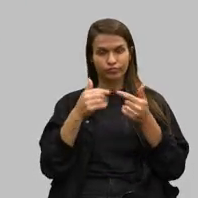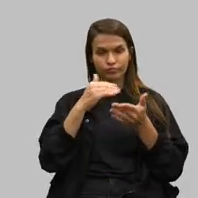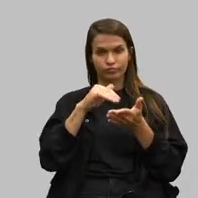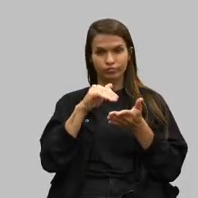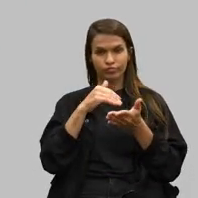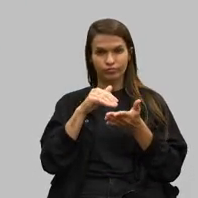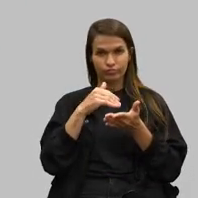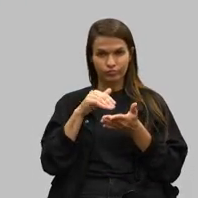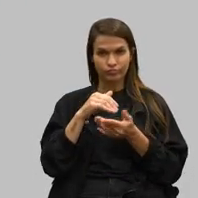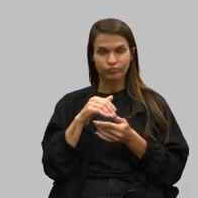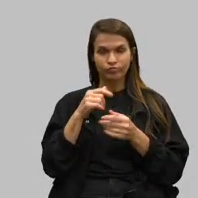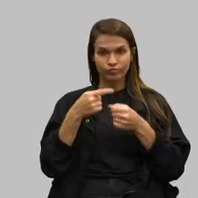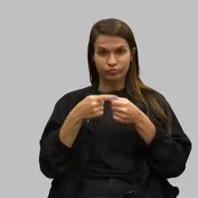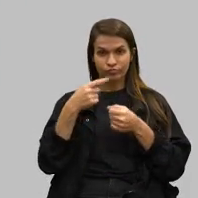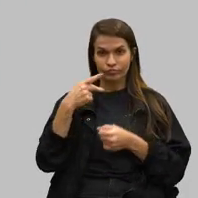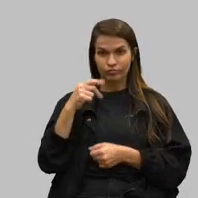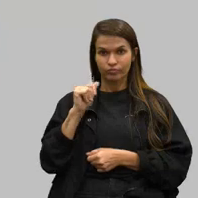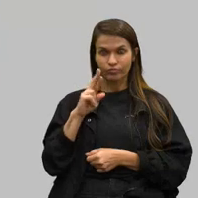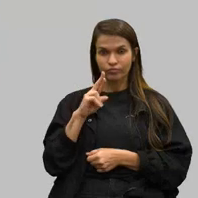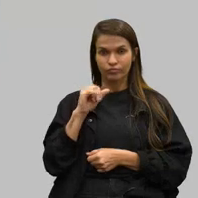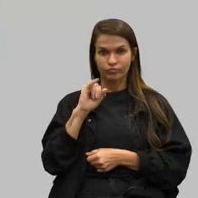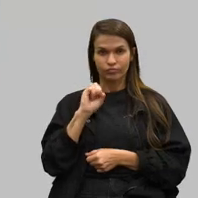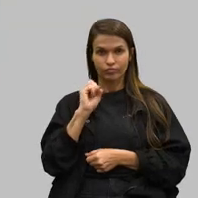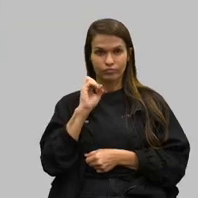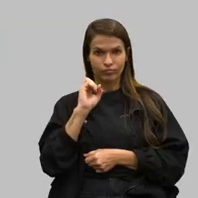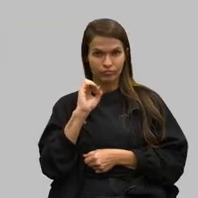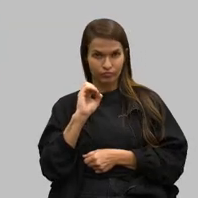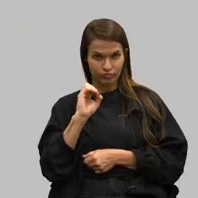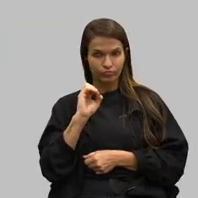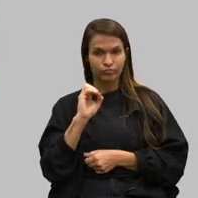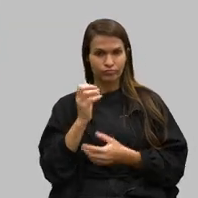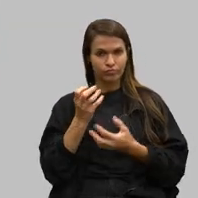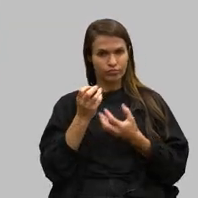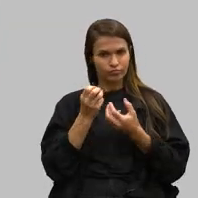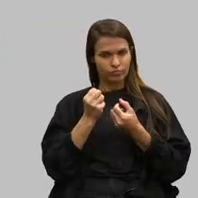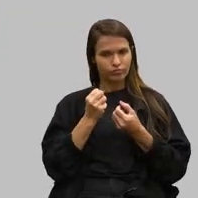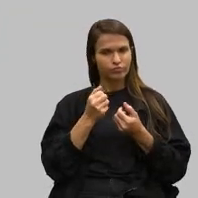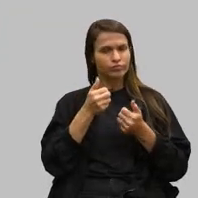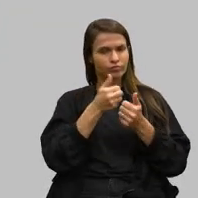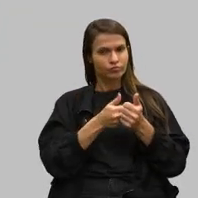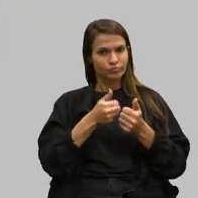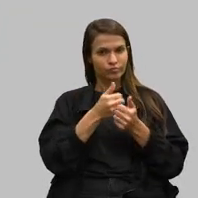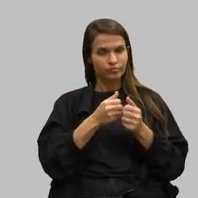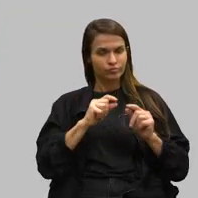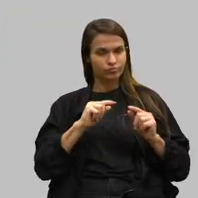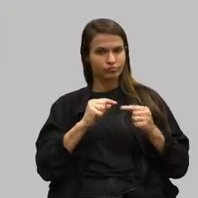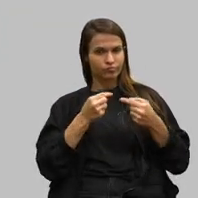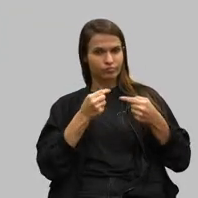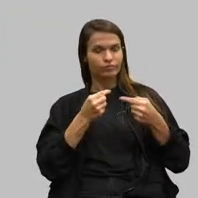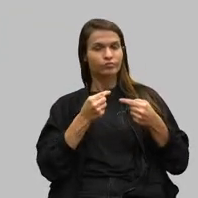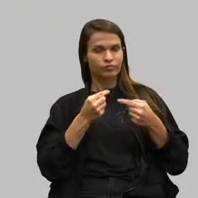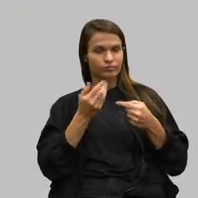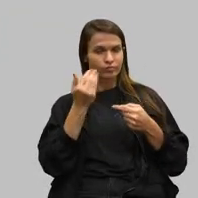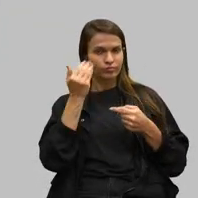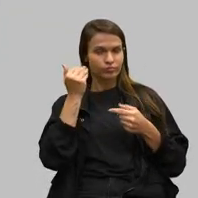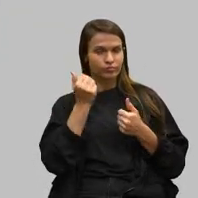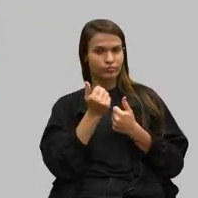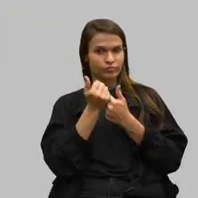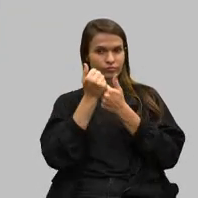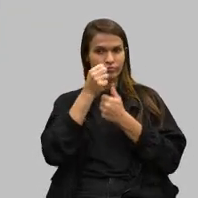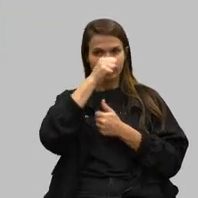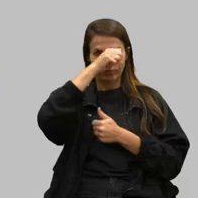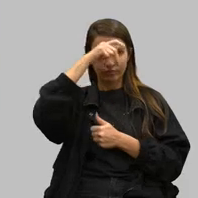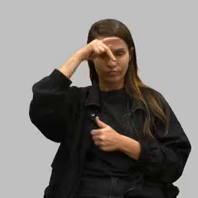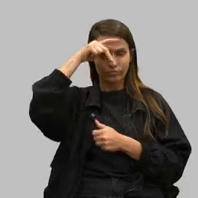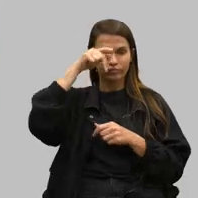paraíso recebendo o Centro de Queimadas, uma luta nossa que o nos provocou há um tempo e com o apoio da Prefeitura, com o apoio